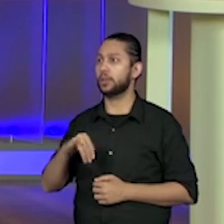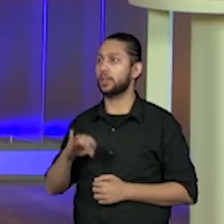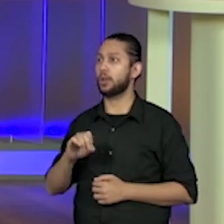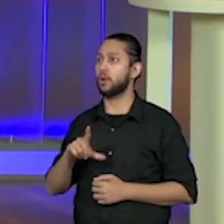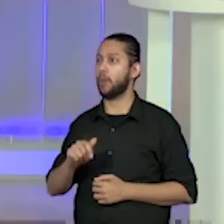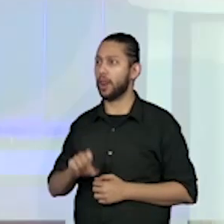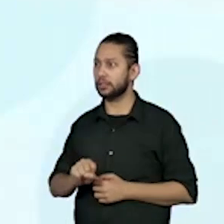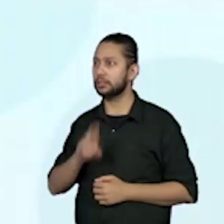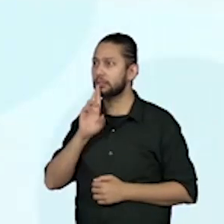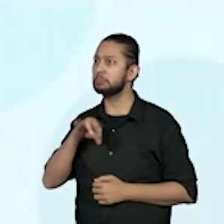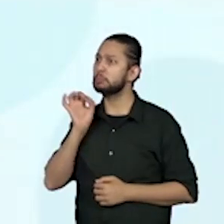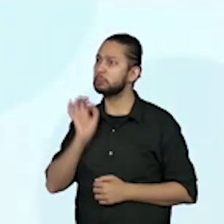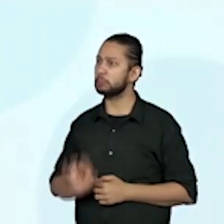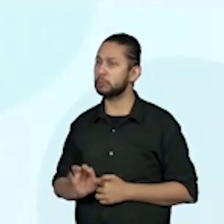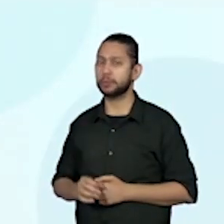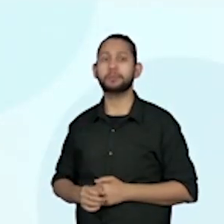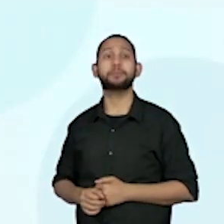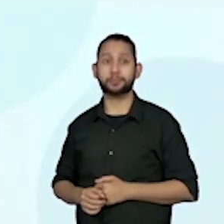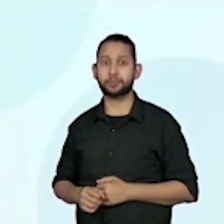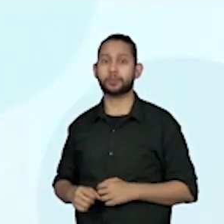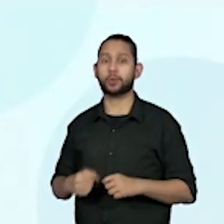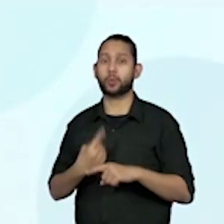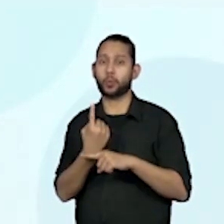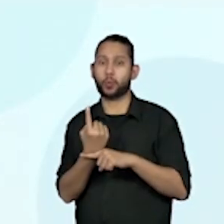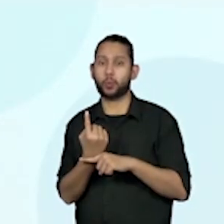bem, pessoal.